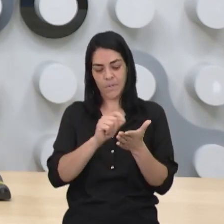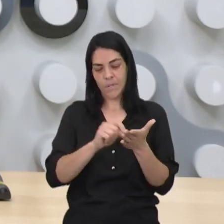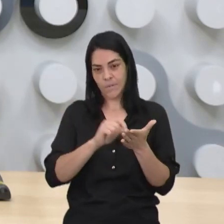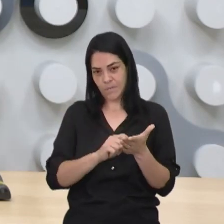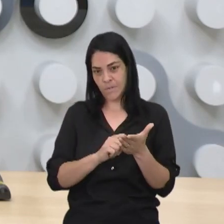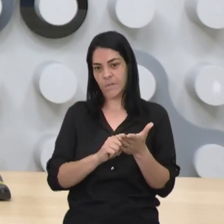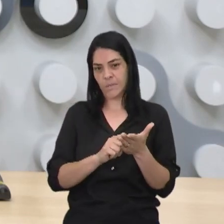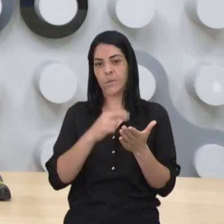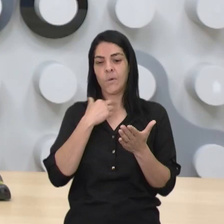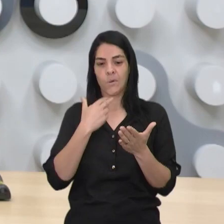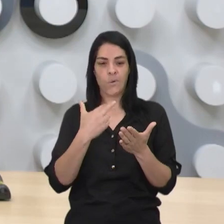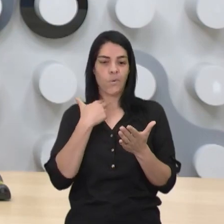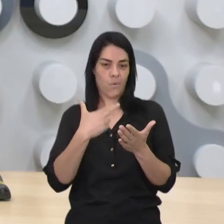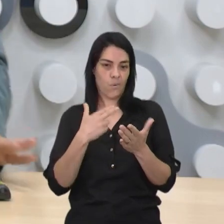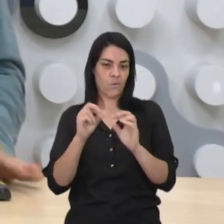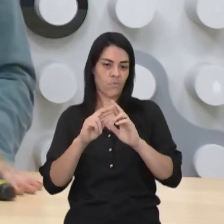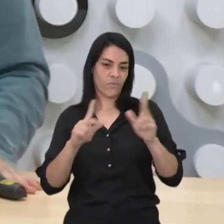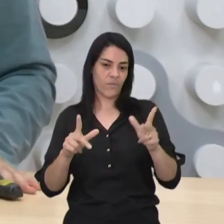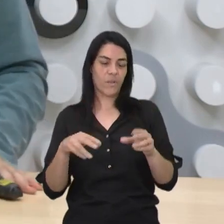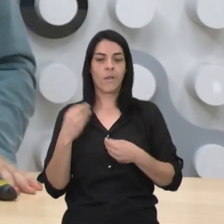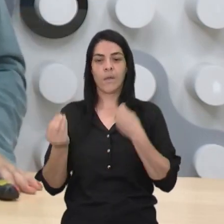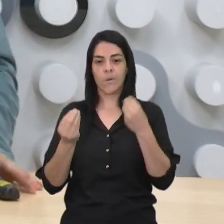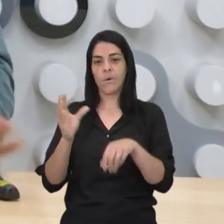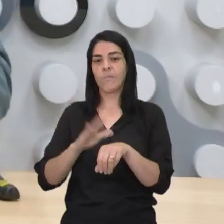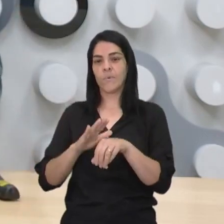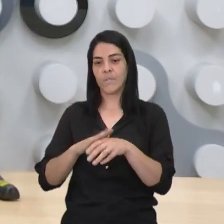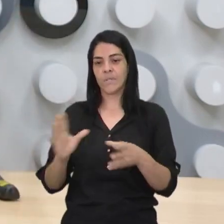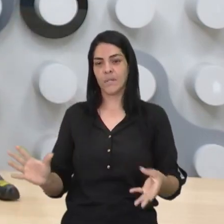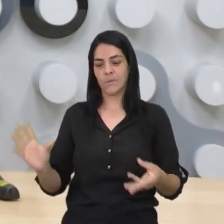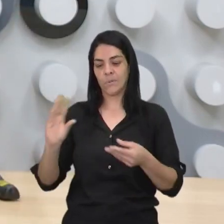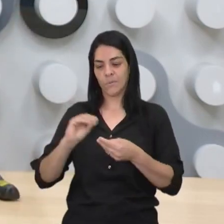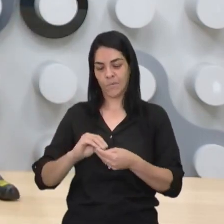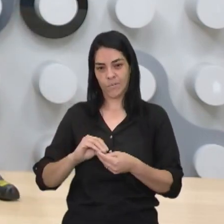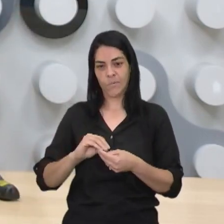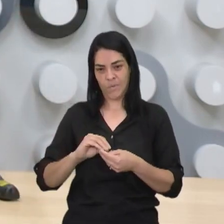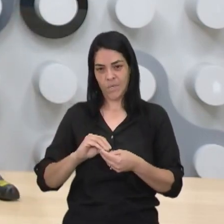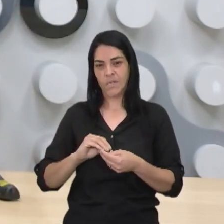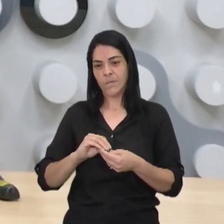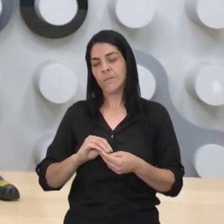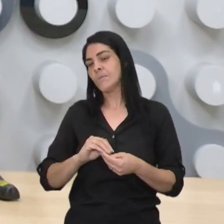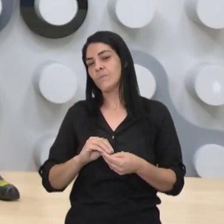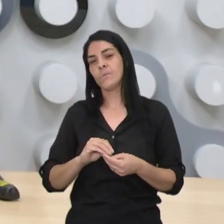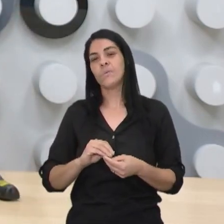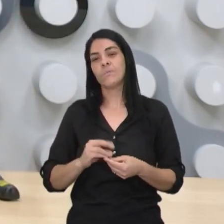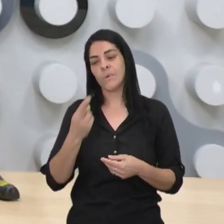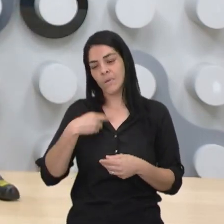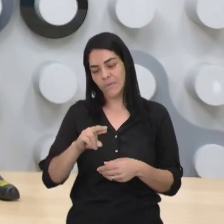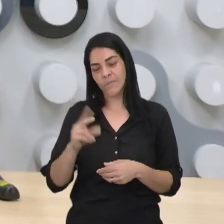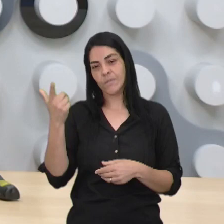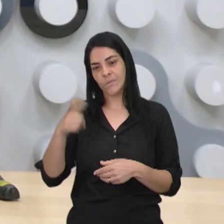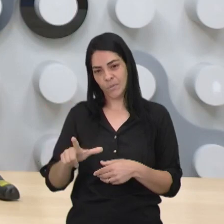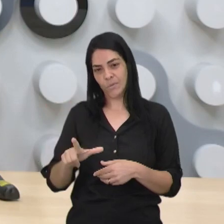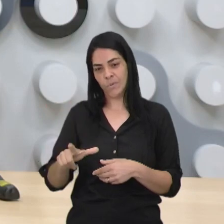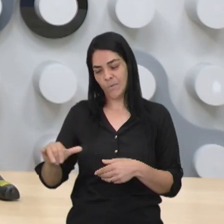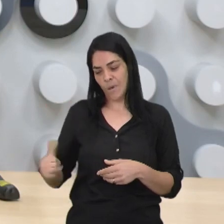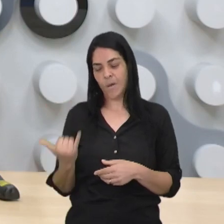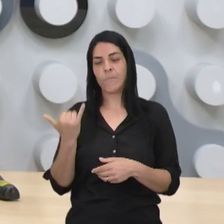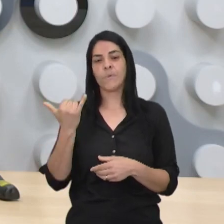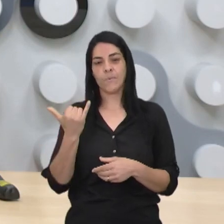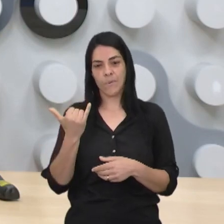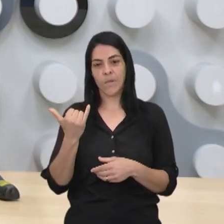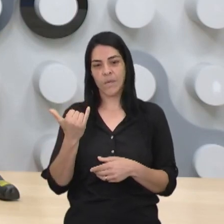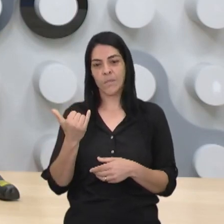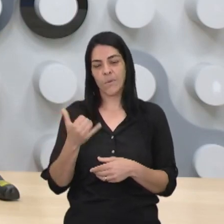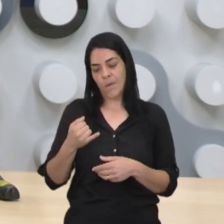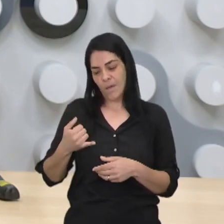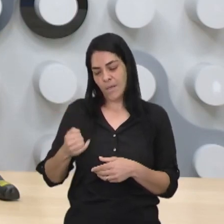coloração no seu próprio caderno. Olha, como eu estou fazendo revisão, eu aproveito para ver já as minhas anotações e anotar com uma outra cor, tá